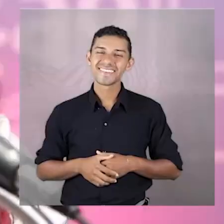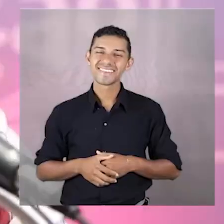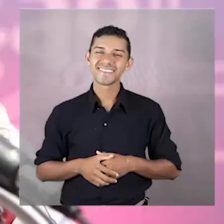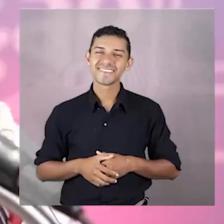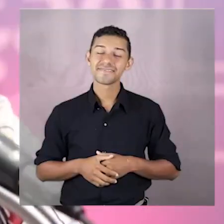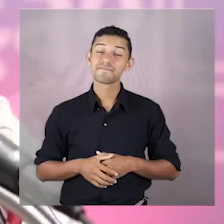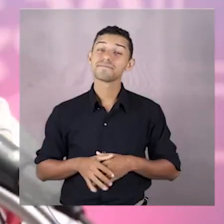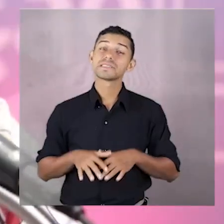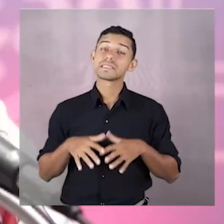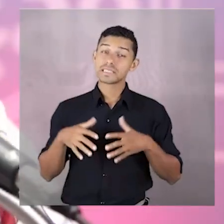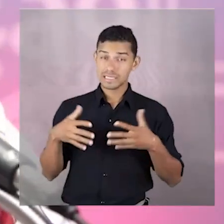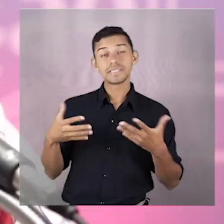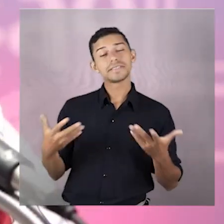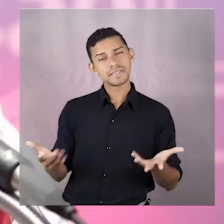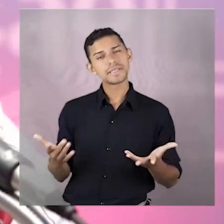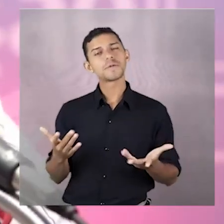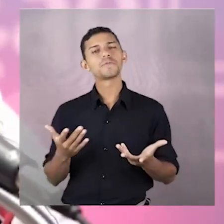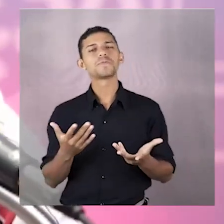Bom,